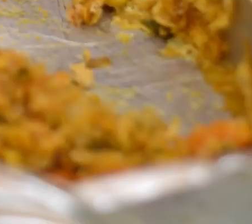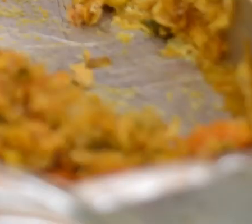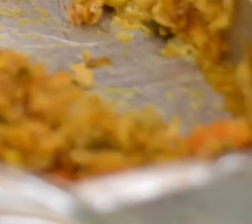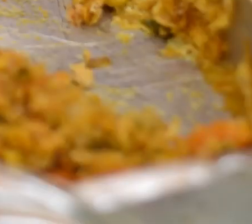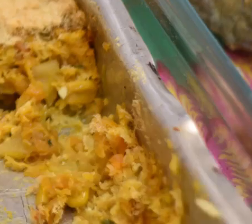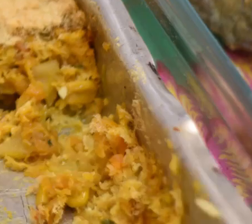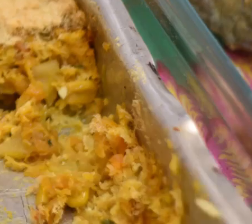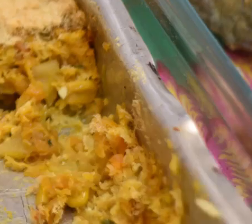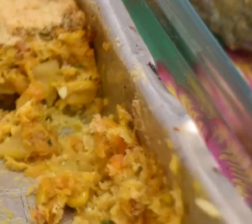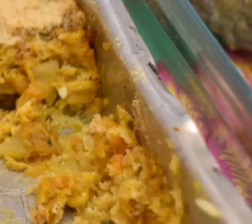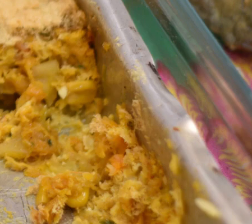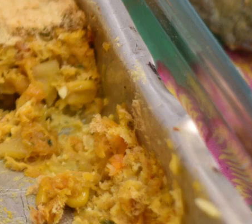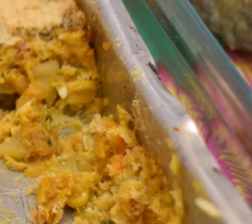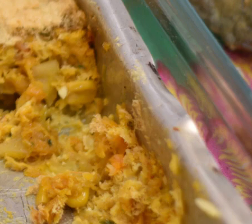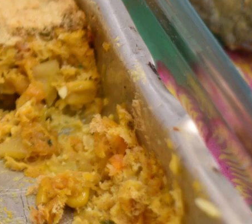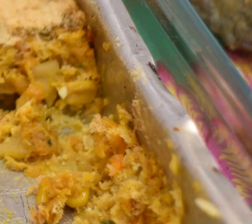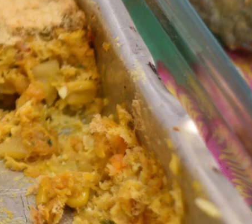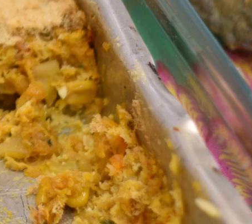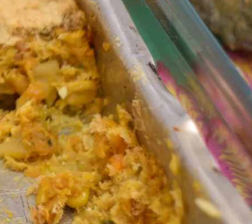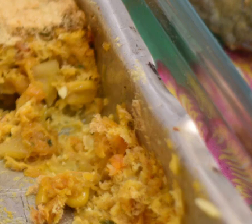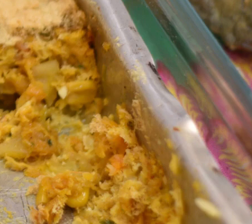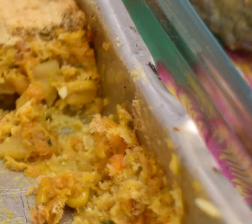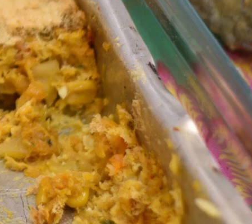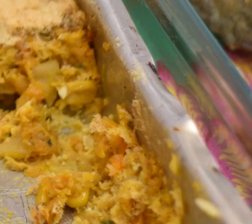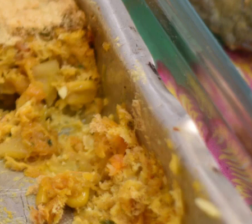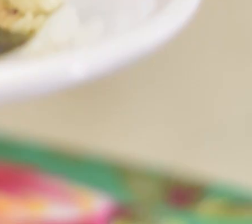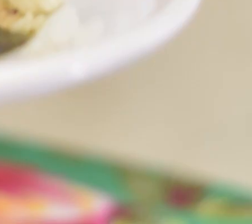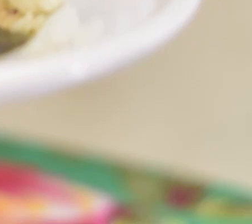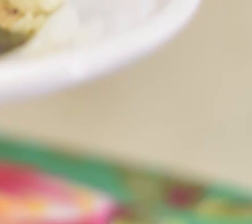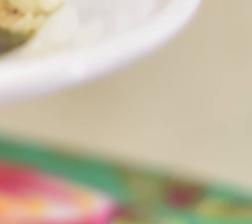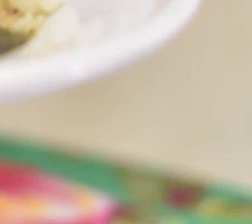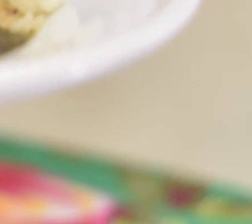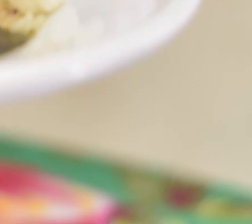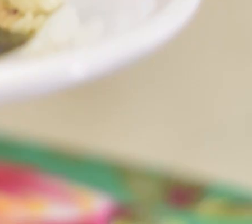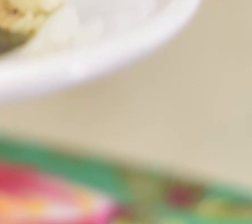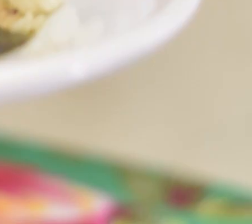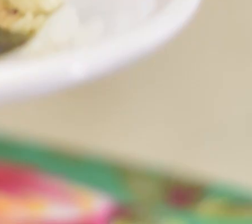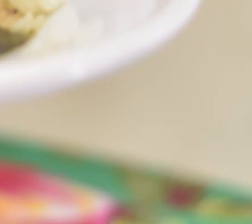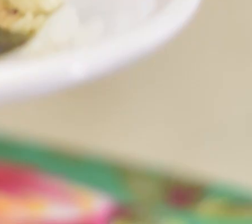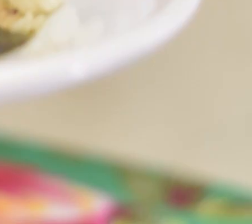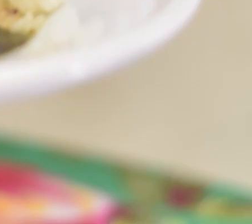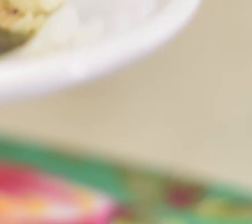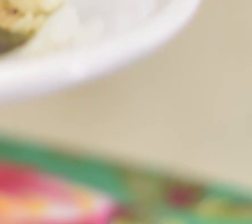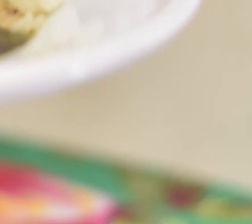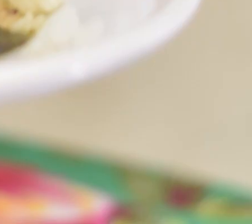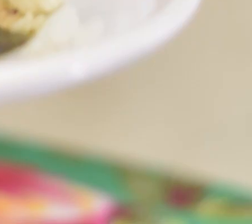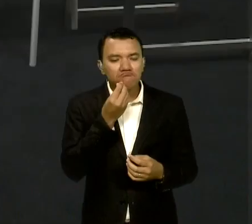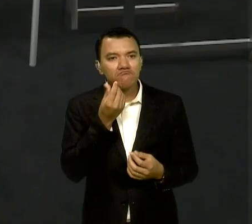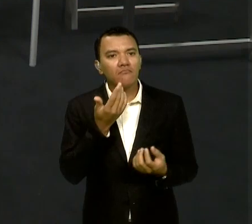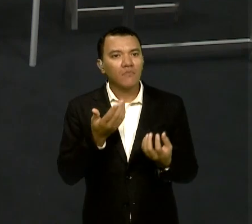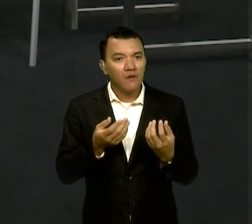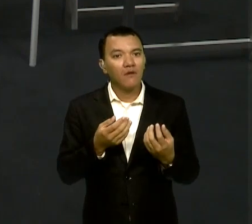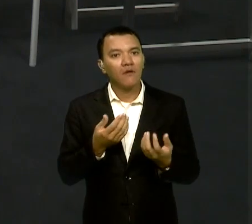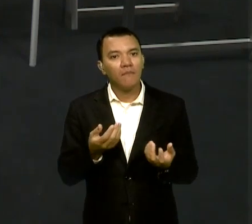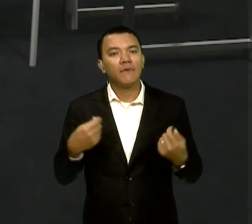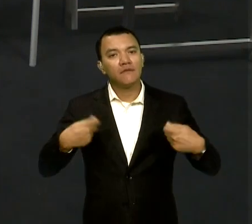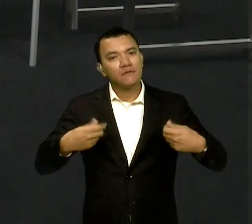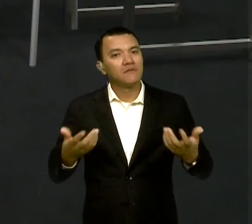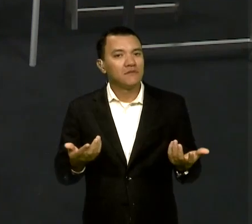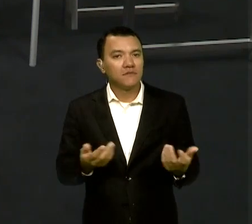uma pessoa que eu não conheço, entendeu? Porque aquela comida eu também quero saborear, eu quero provar, não é